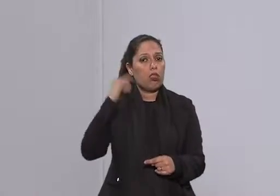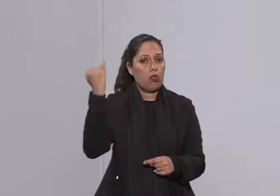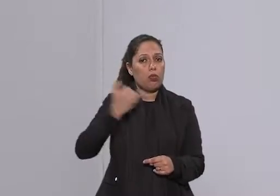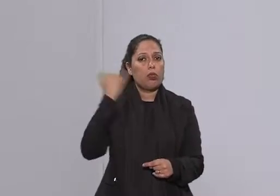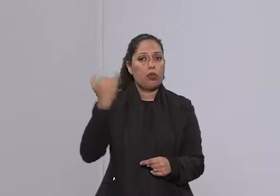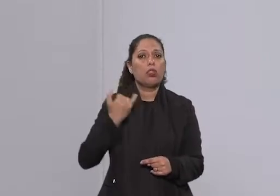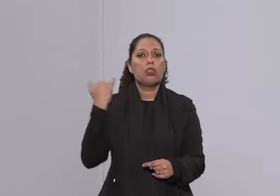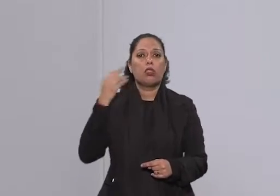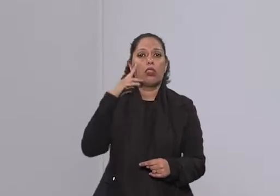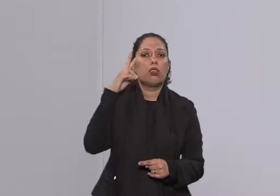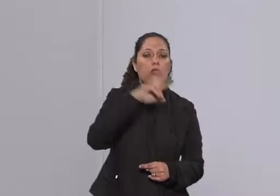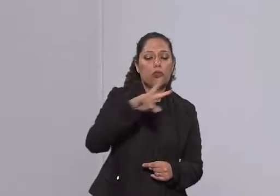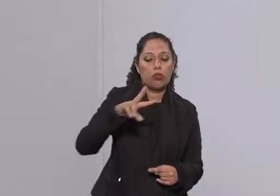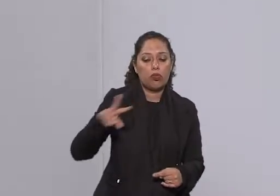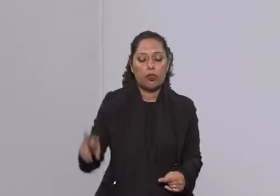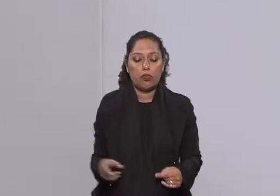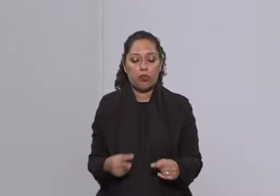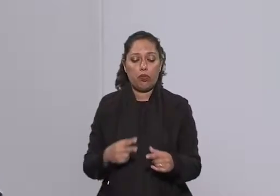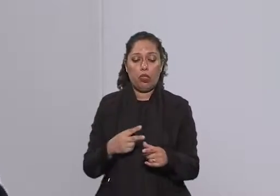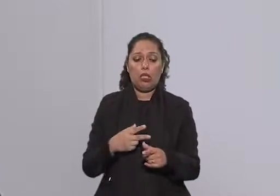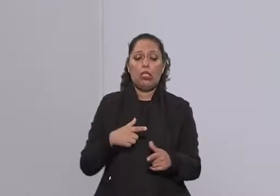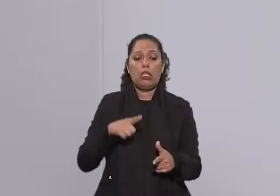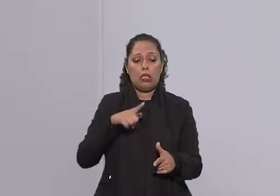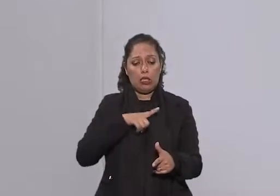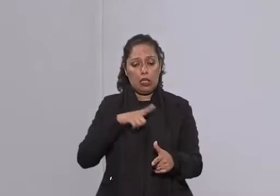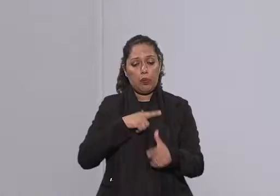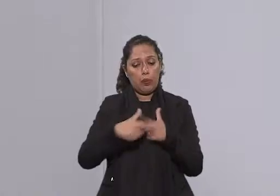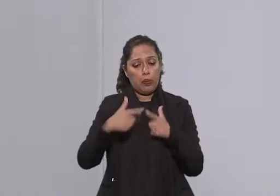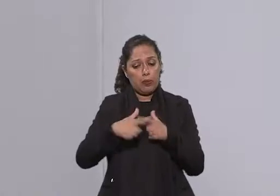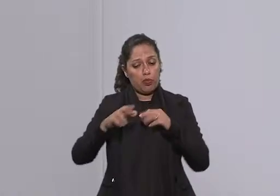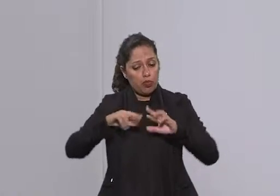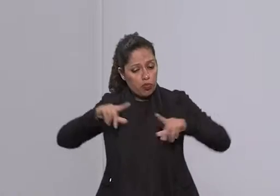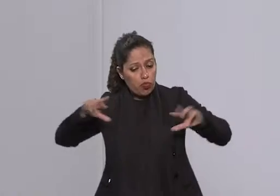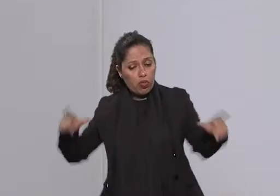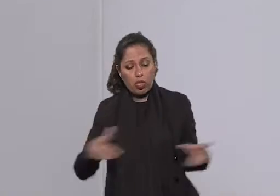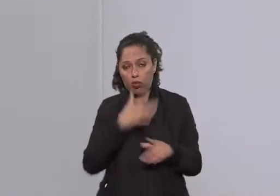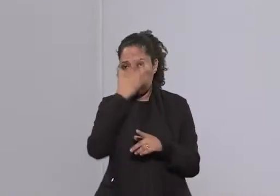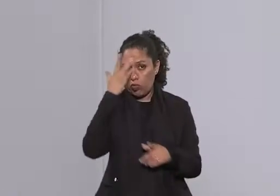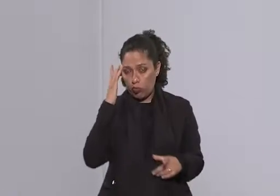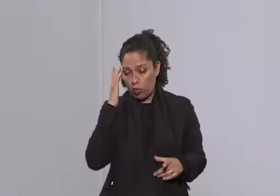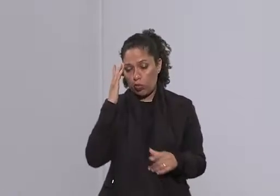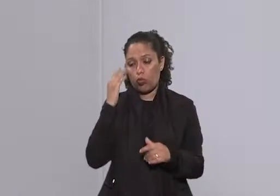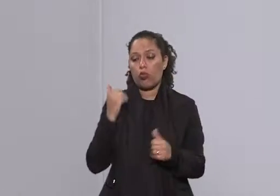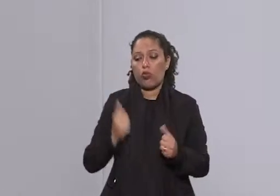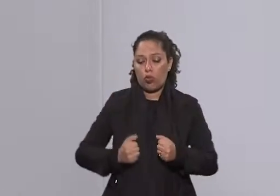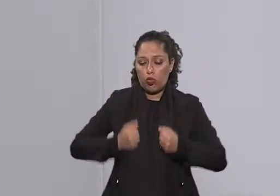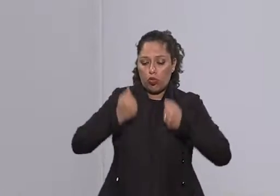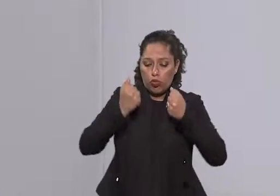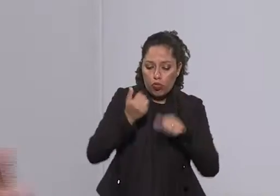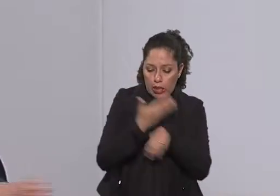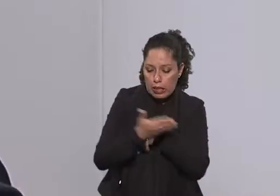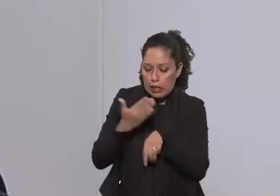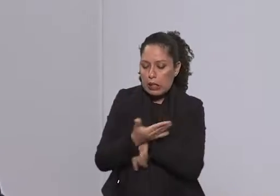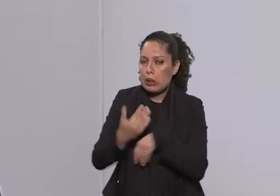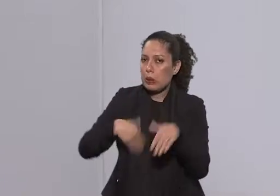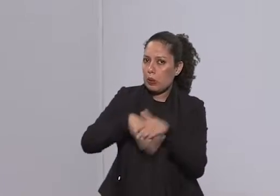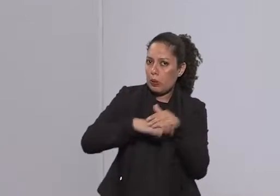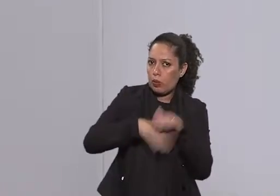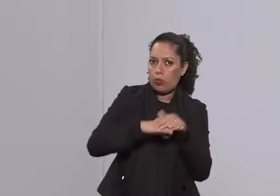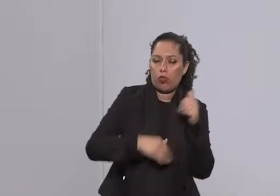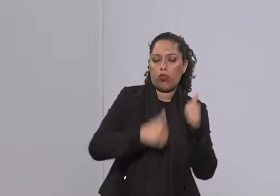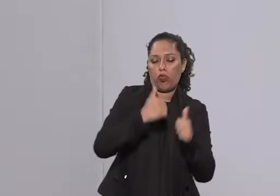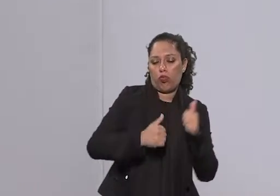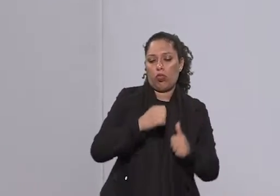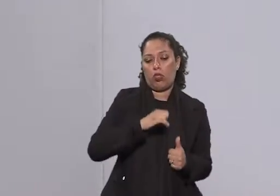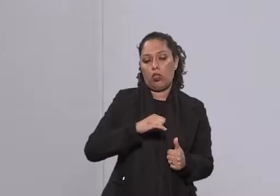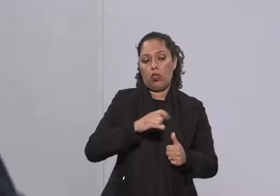importante para ter essa clareza 10 dos desafios que os atletas têm que vencer para conseguir praticar seu esporte momento que a gente conseguir levar